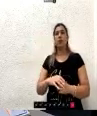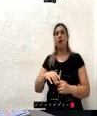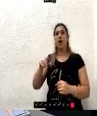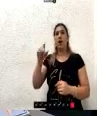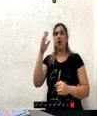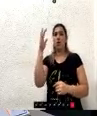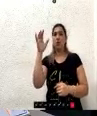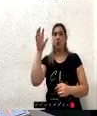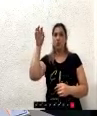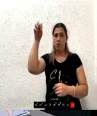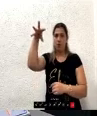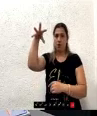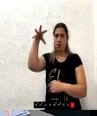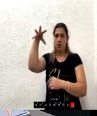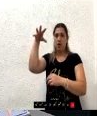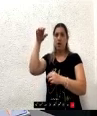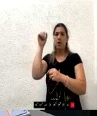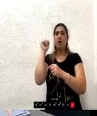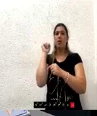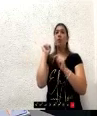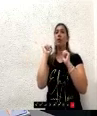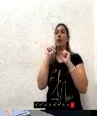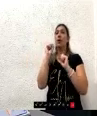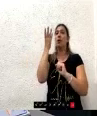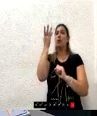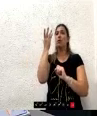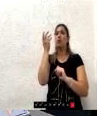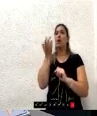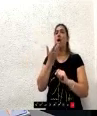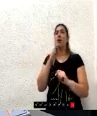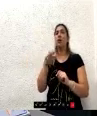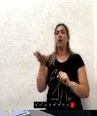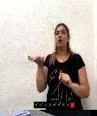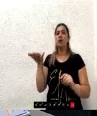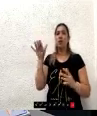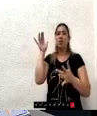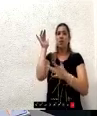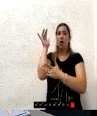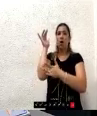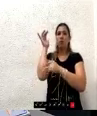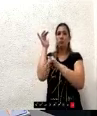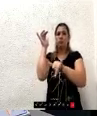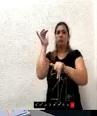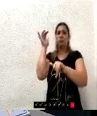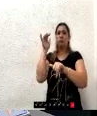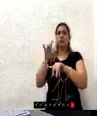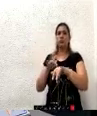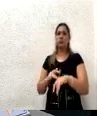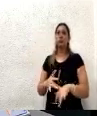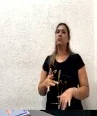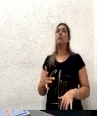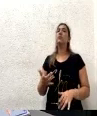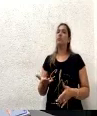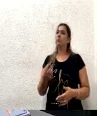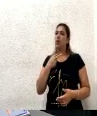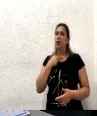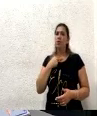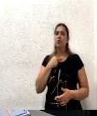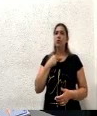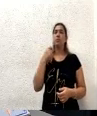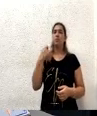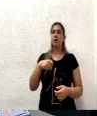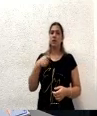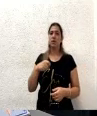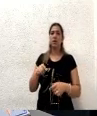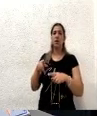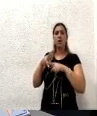isolado, que está dando choque, né, as crianças que ali brincam na praça. Então, ele já me deu um sinal